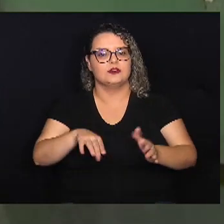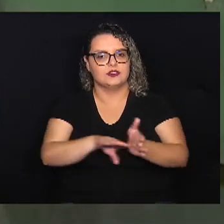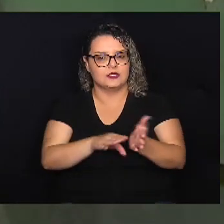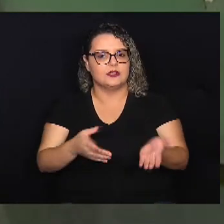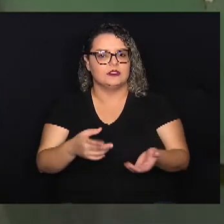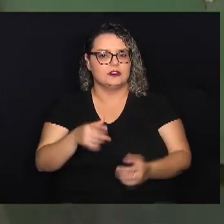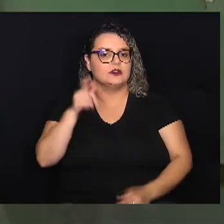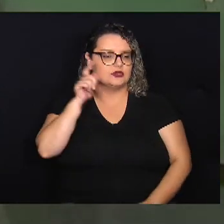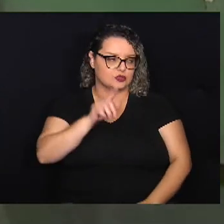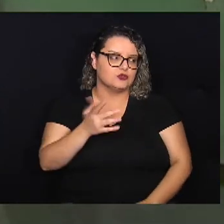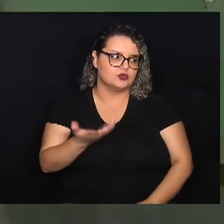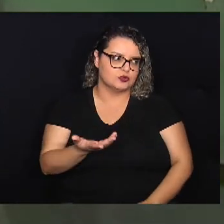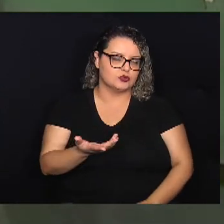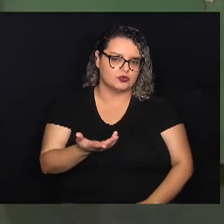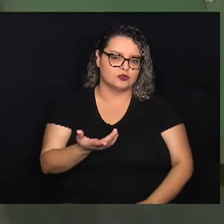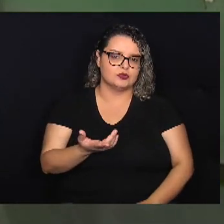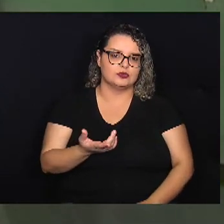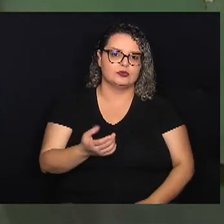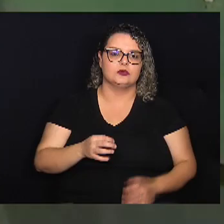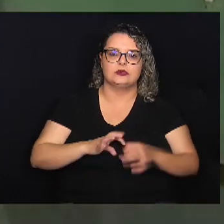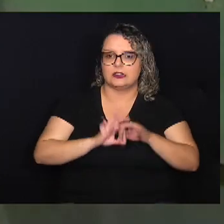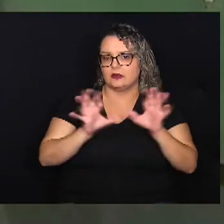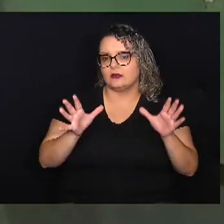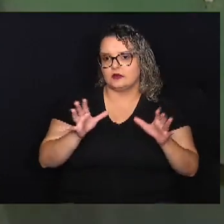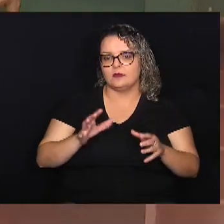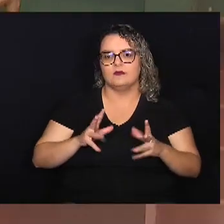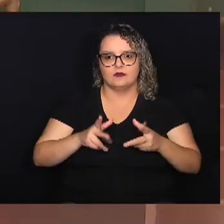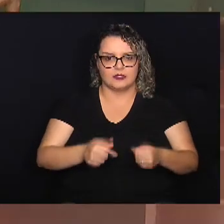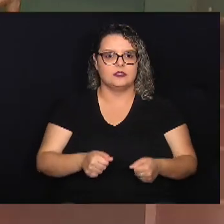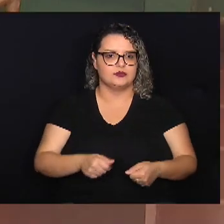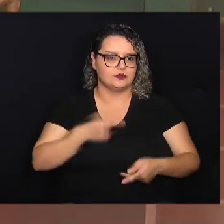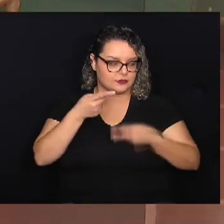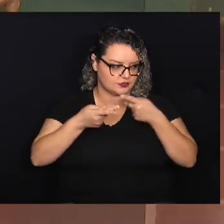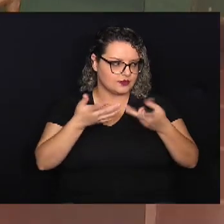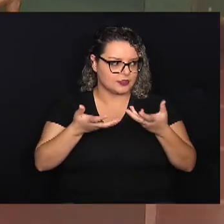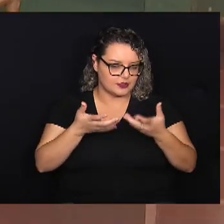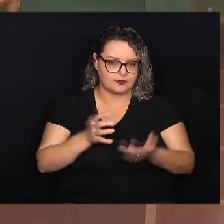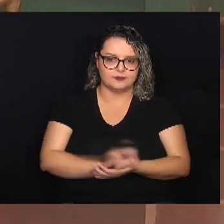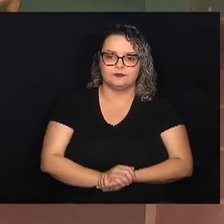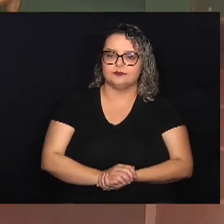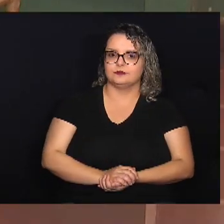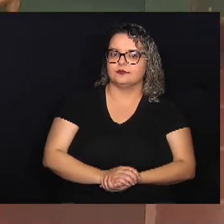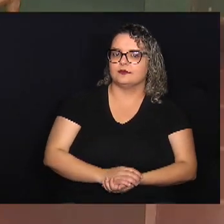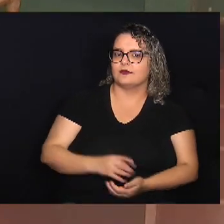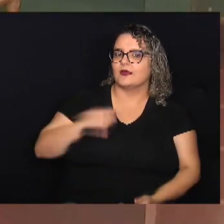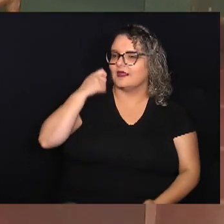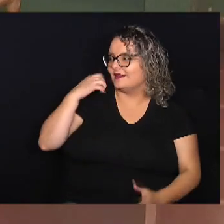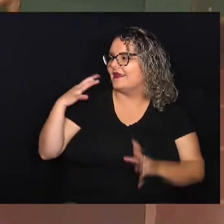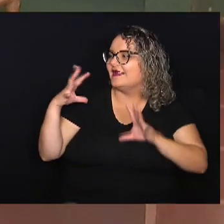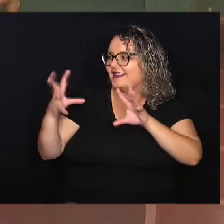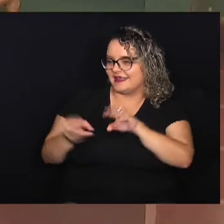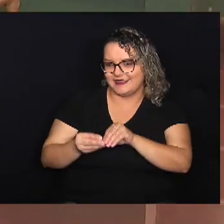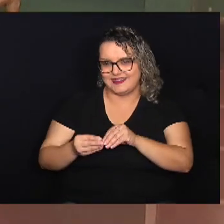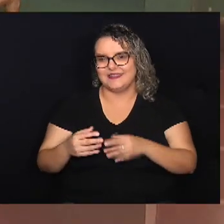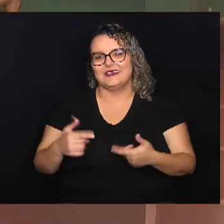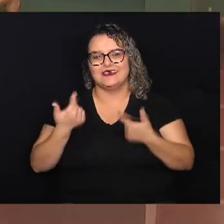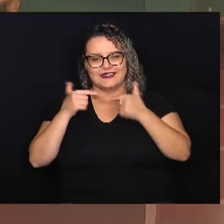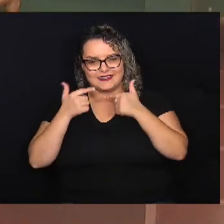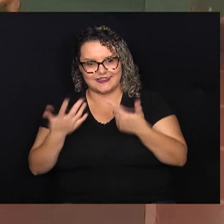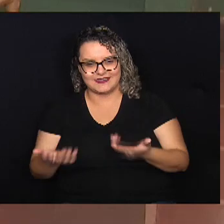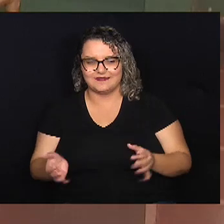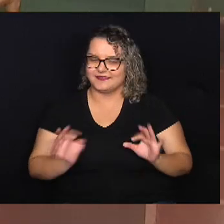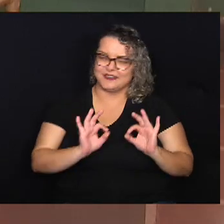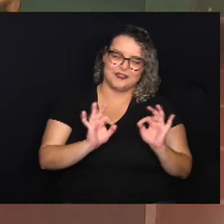conseguir estar à vontade para fazer tudo que a gente quer falar. Você é um artista completo. Isso